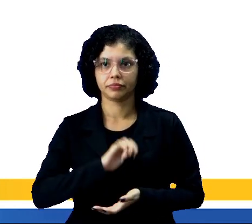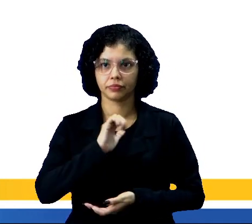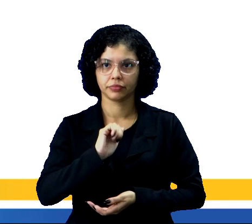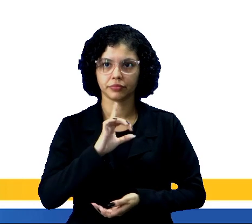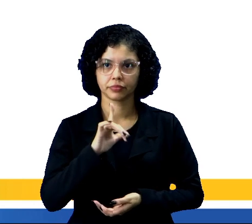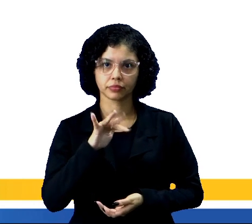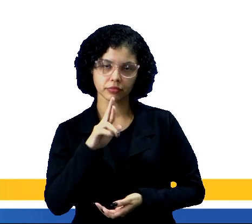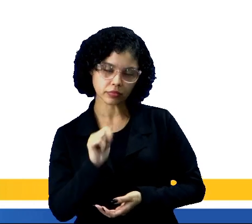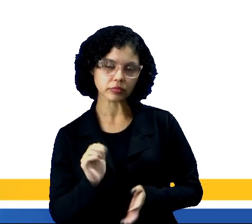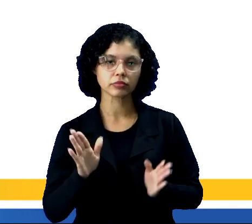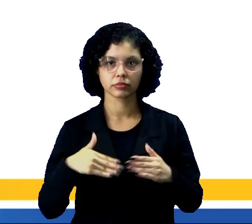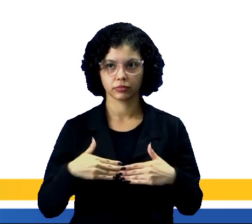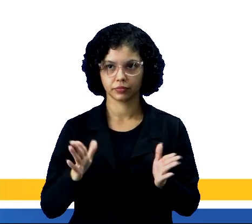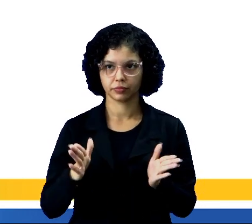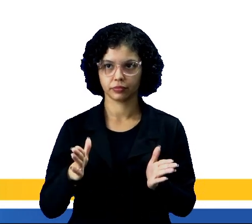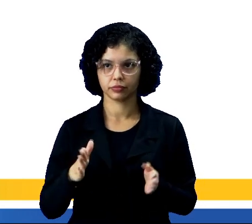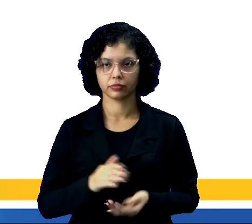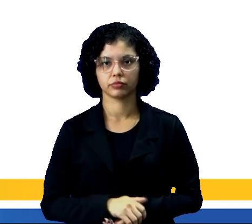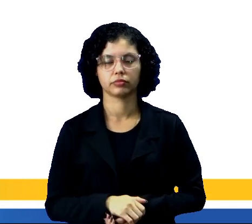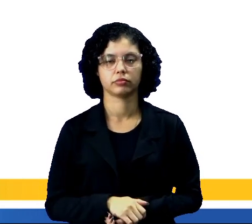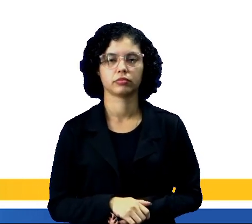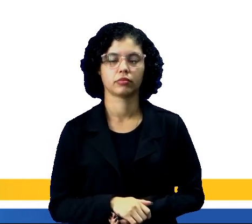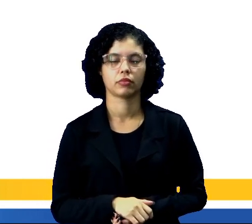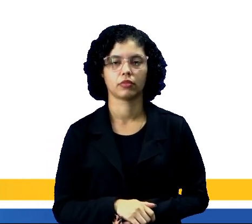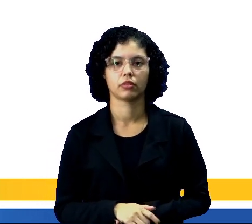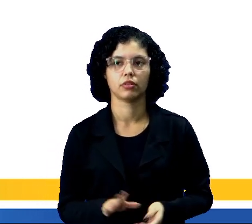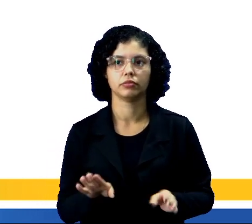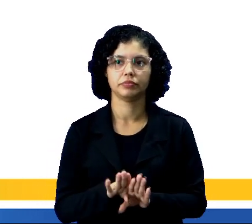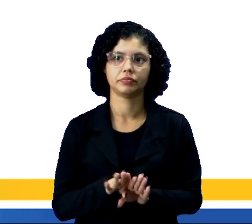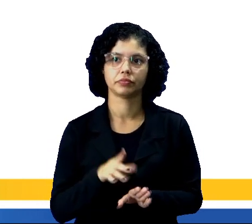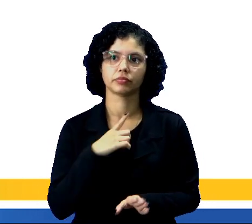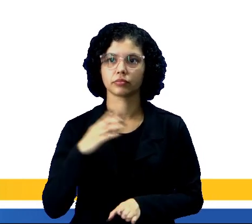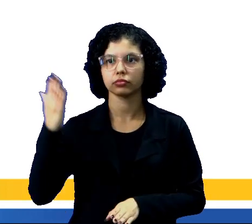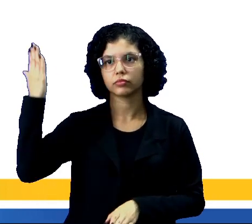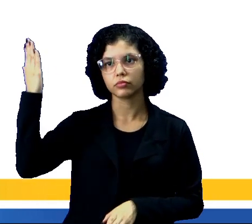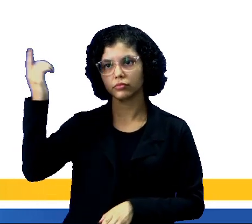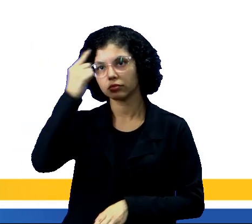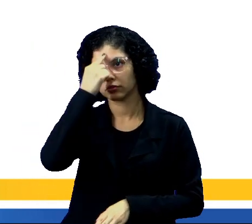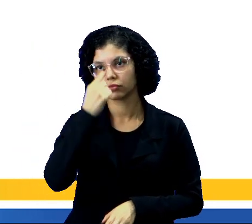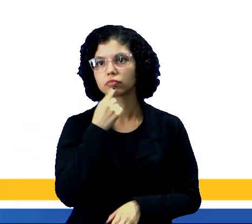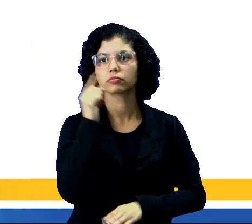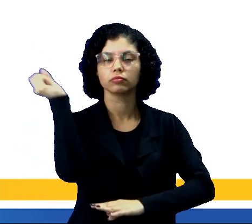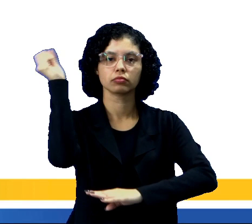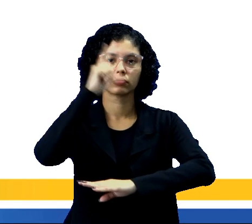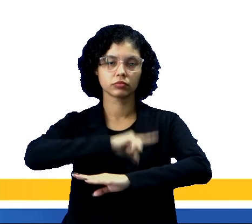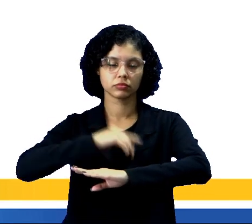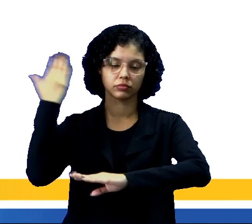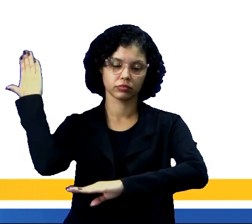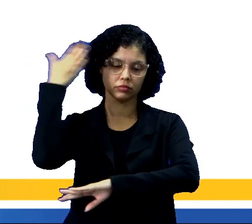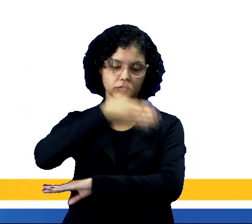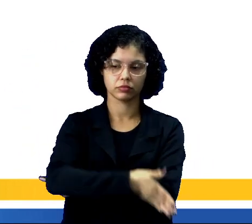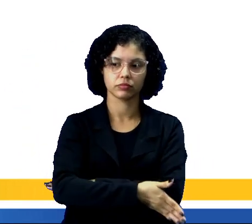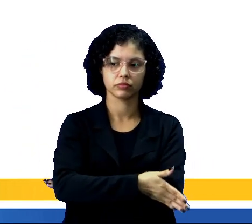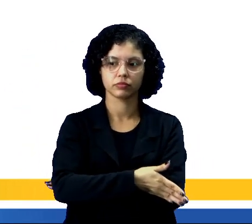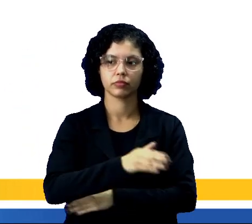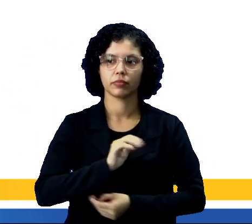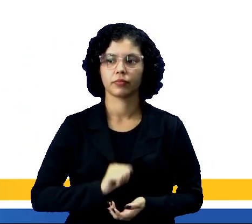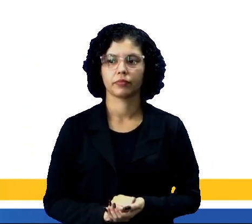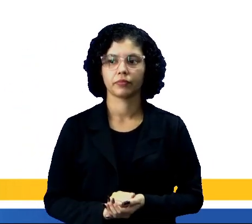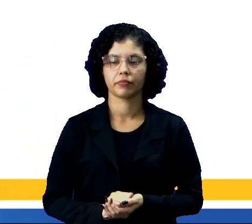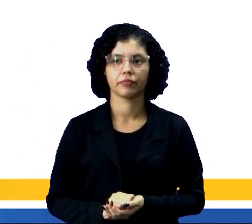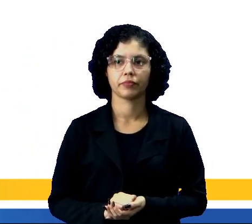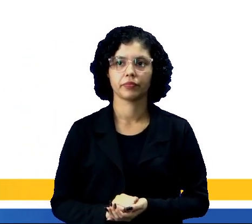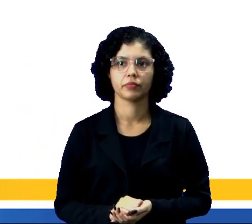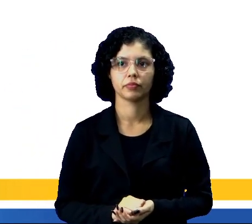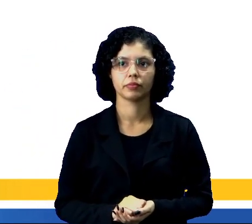e uma acíclica, que ela é aberta. Então nós temos aí no desenho o Sol diretamente entra nesse grano aí, que